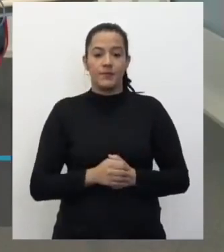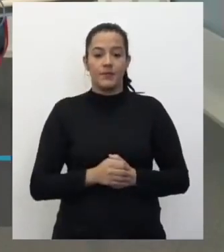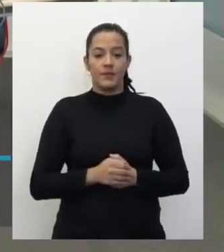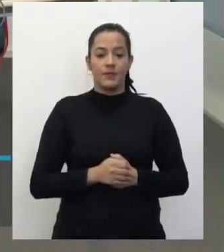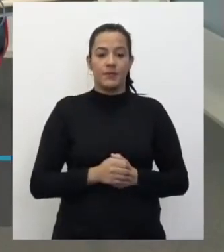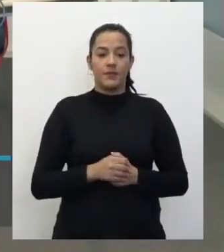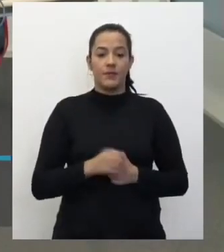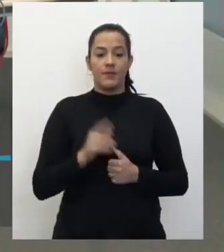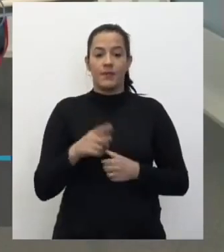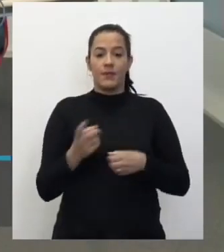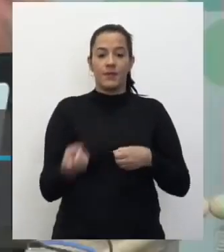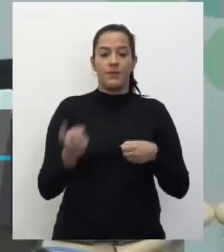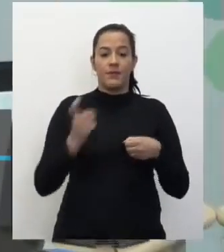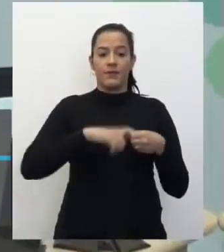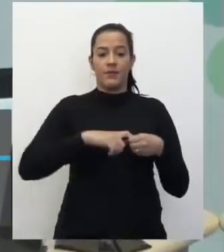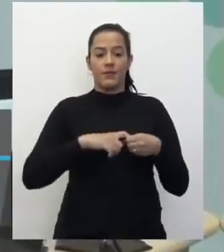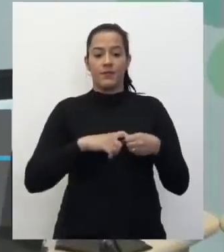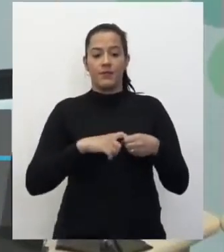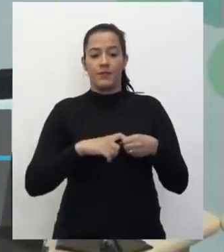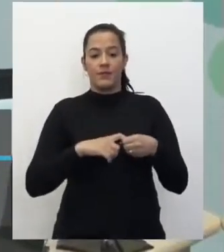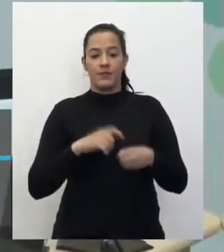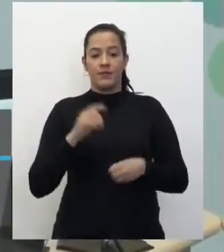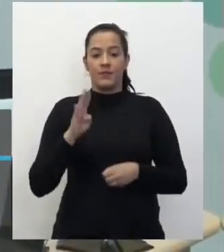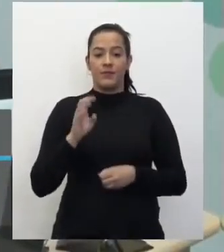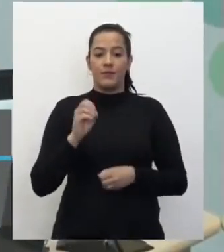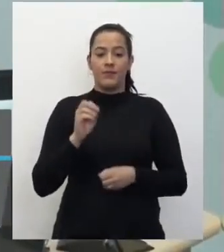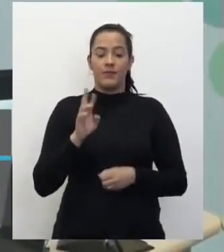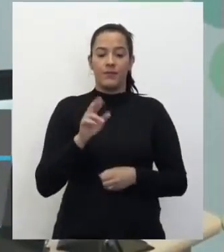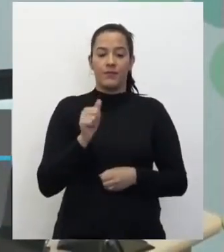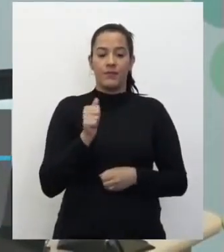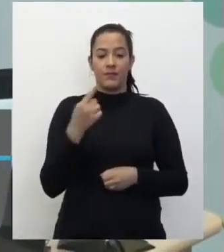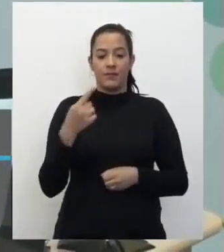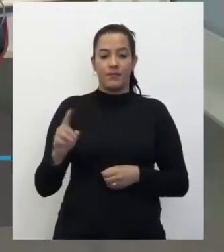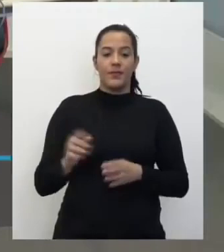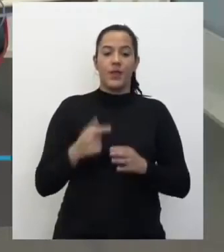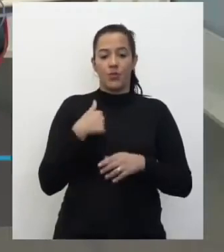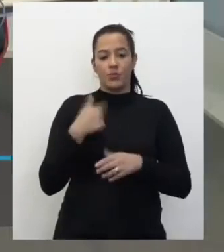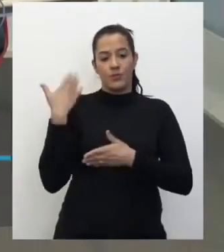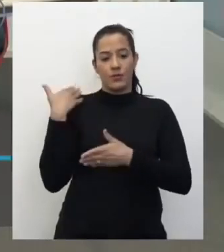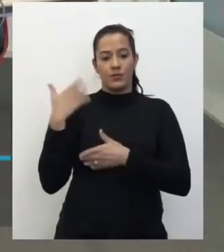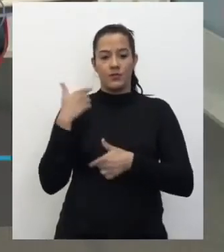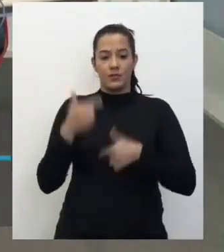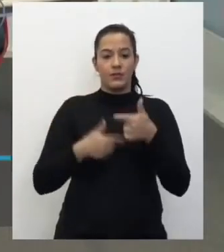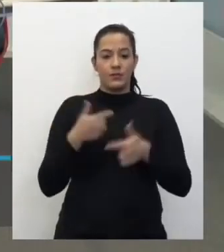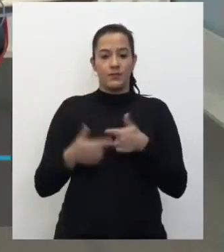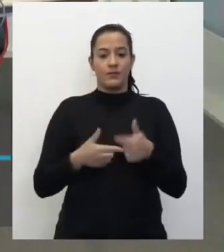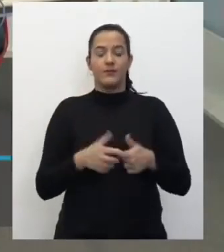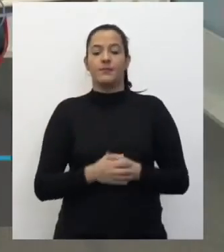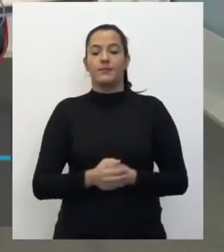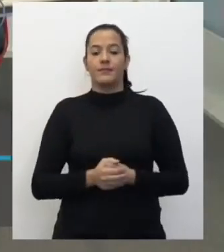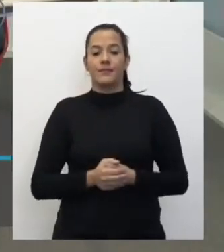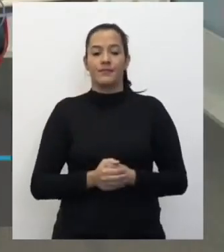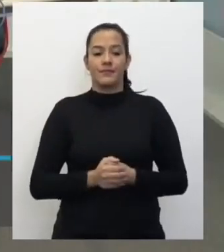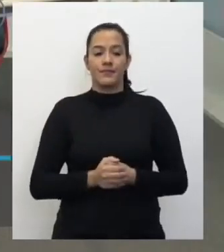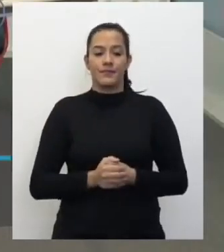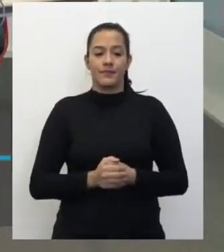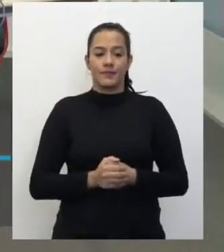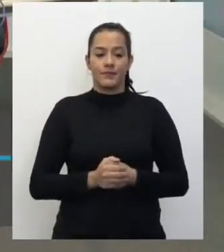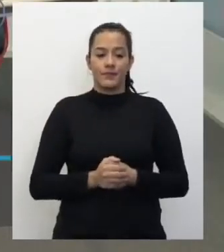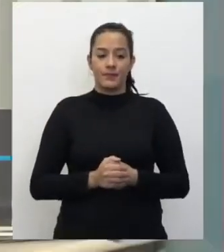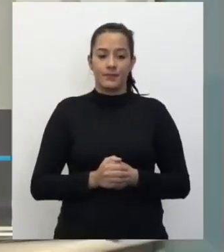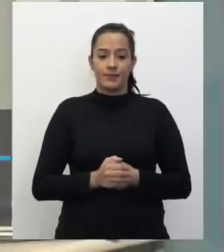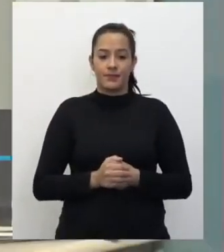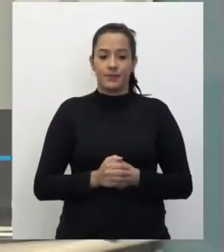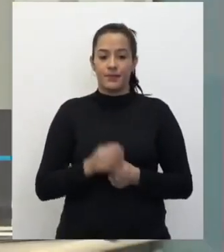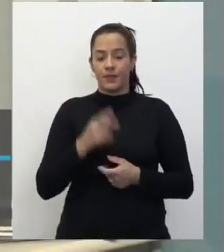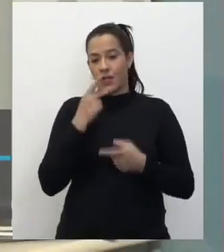Dani, volta pro Barão, que era onde eu trabalhava. Beijo, amor, beijo. Que legal. Ah, mas eles já estão falando alguns aqui, como eu disse que eles iam falar,